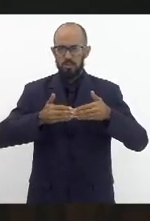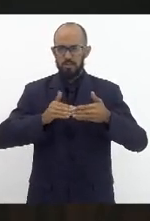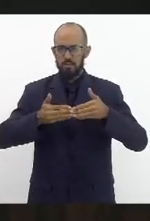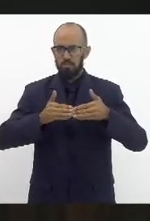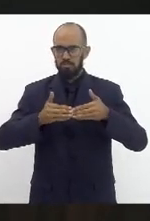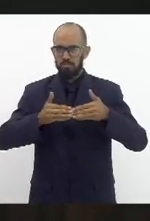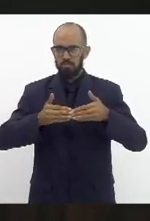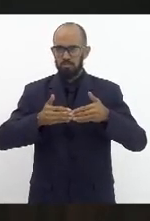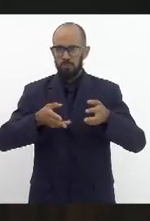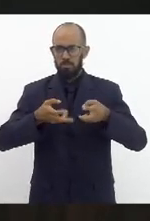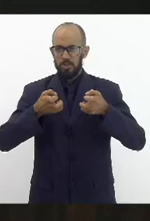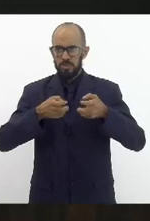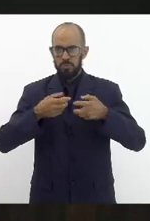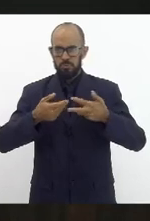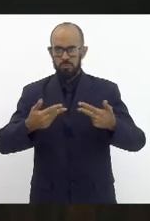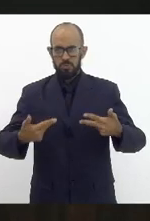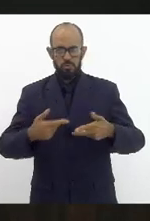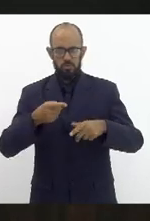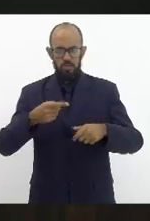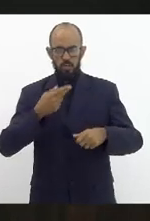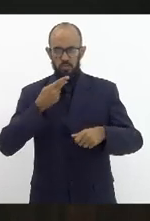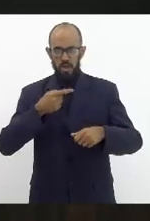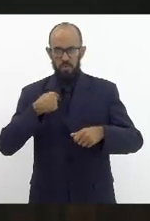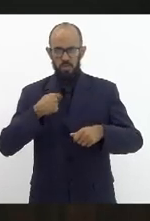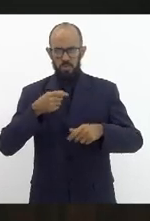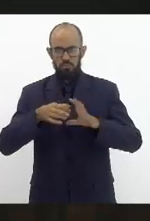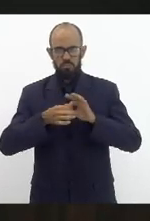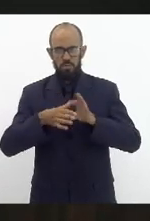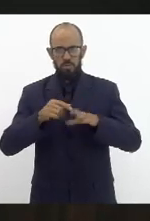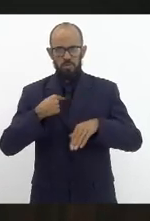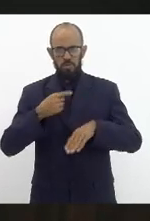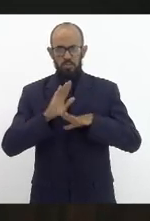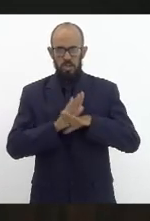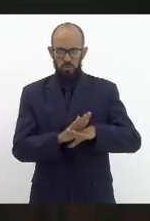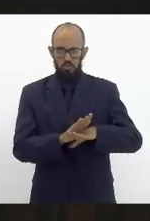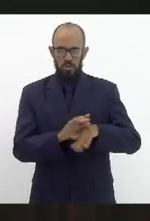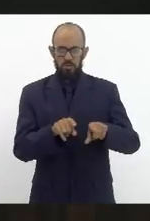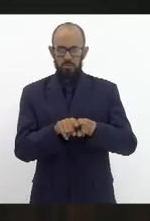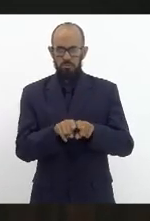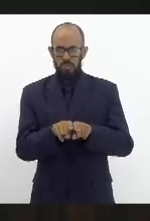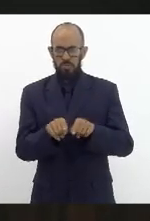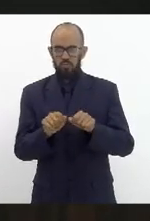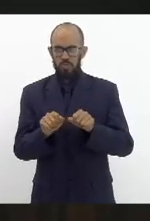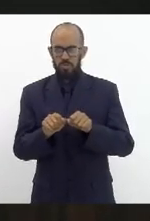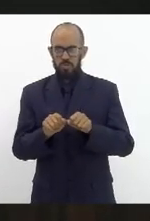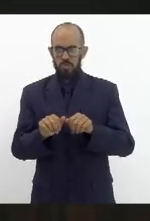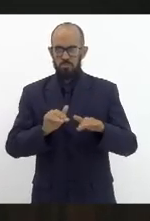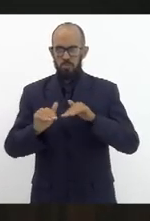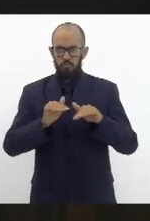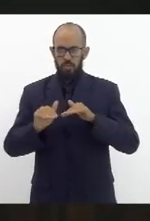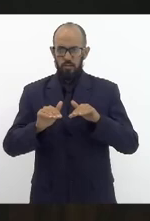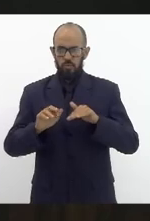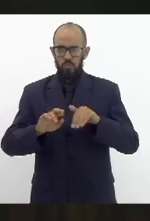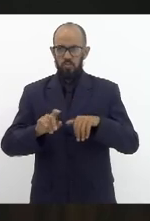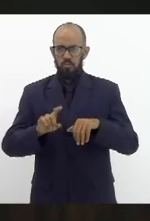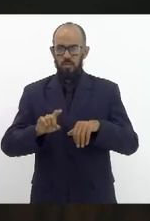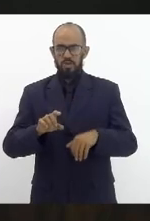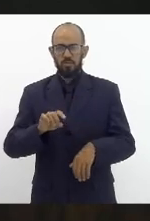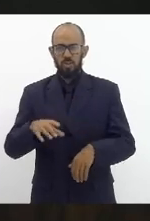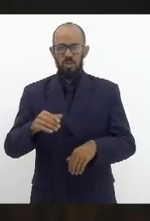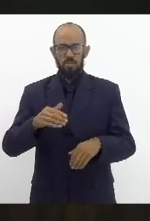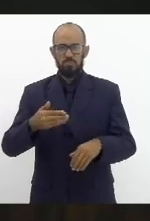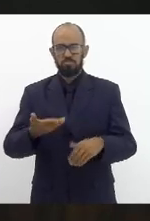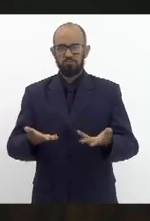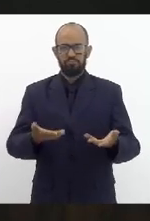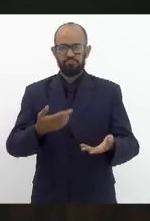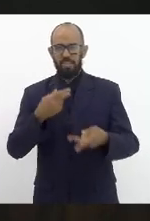Eu vi tanta coisa que eu falei, poxa, me permitam também ajudar um pouquinho e fazer um movimento que não chegue através de marola no palácio, mas